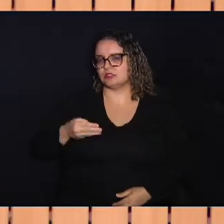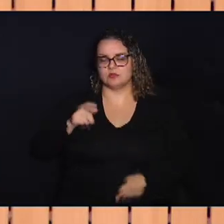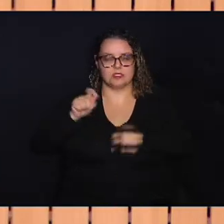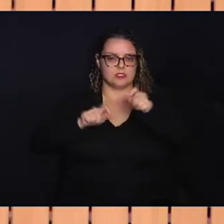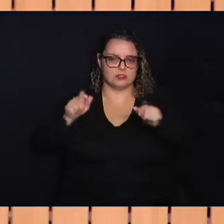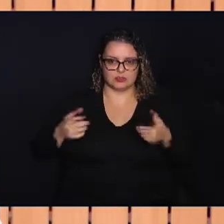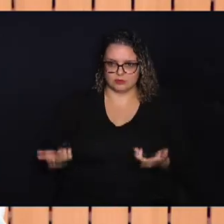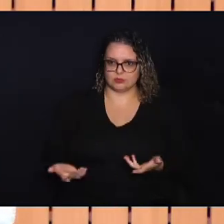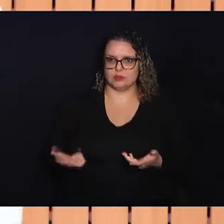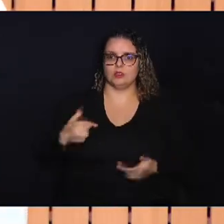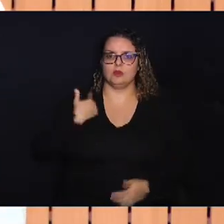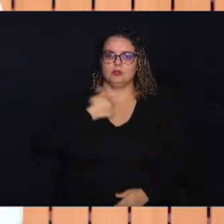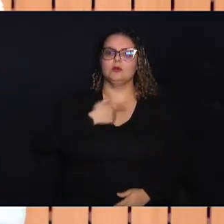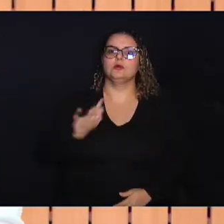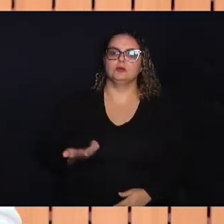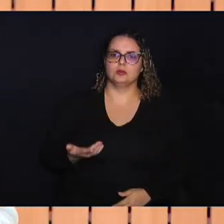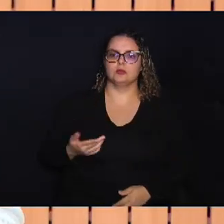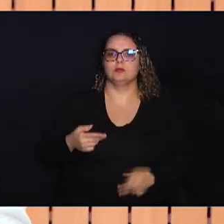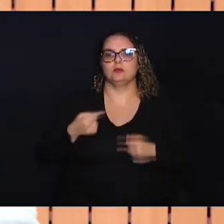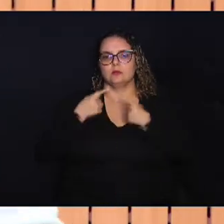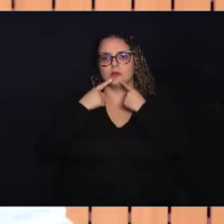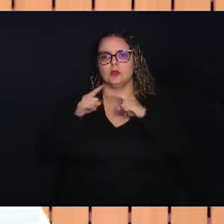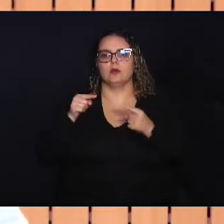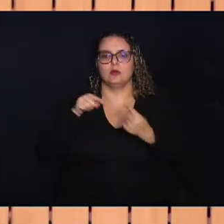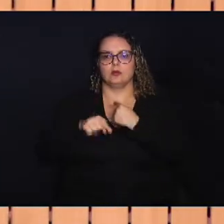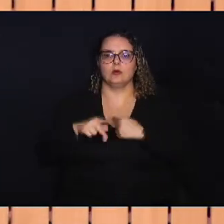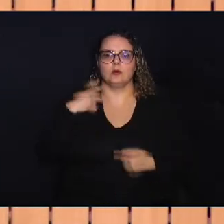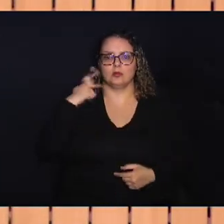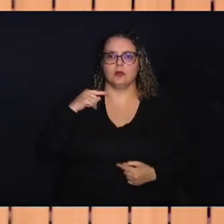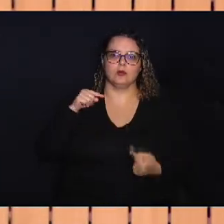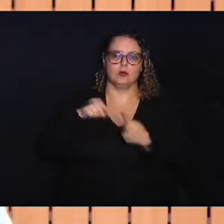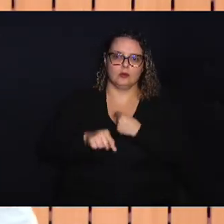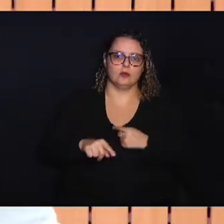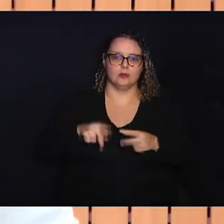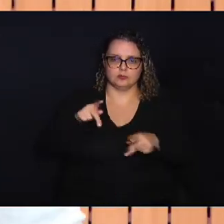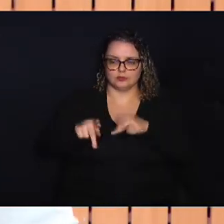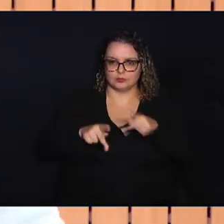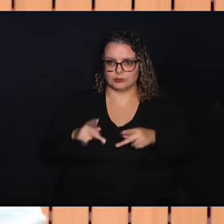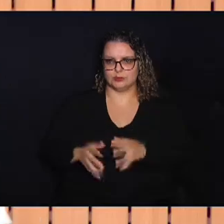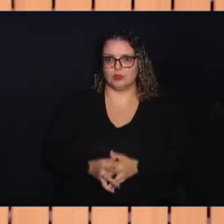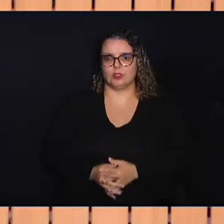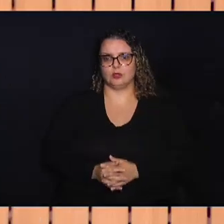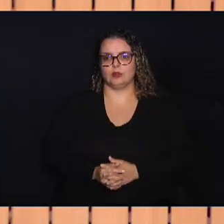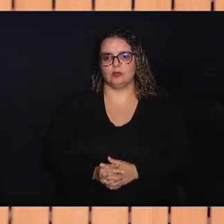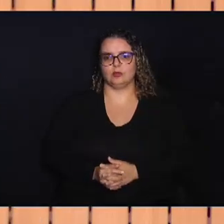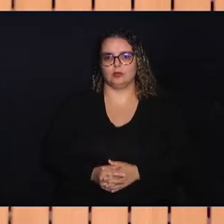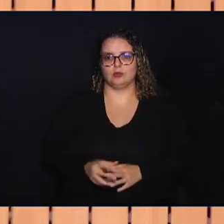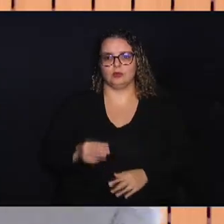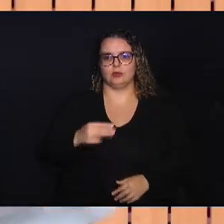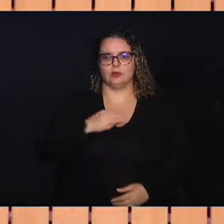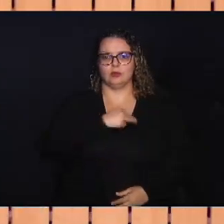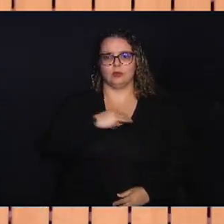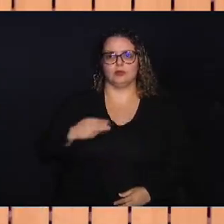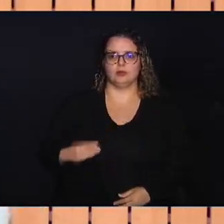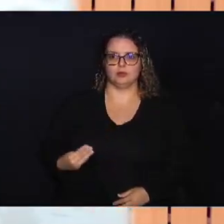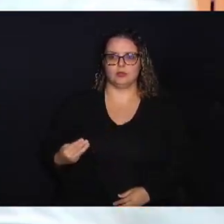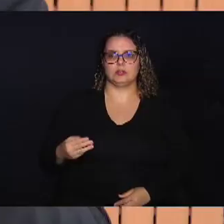pessoas, o nosso manifesto contra a política antipovo do ministro Haddad.